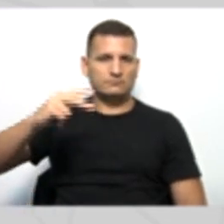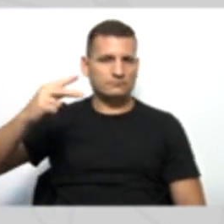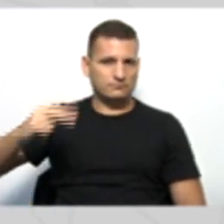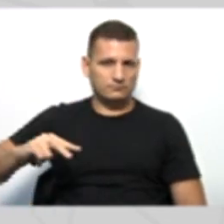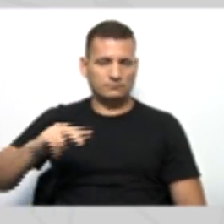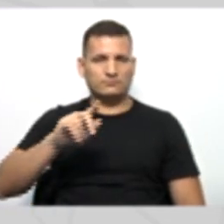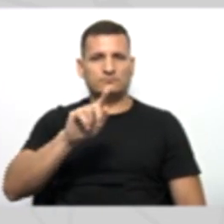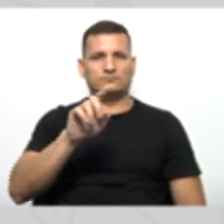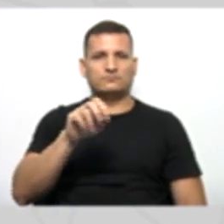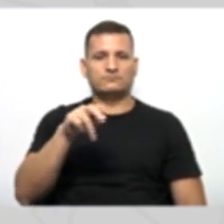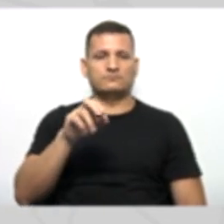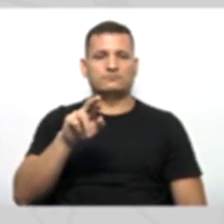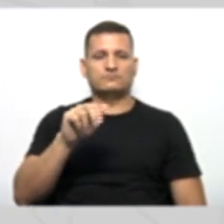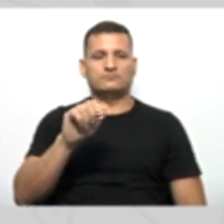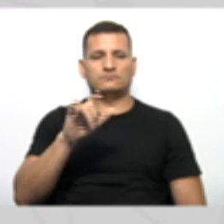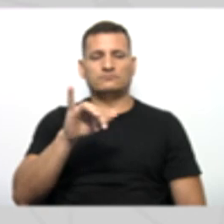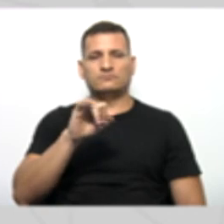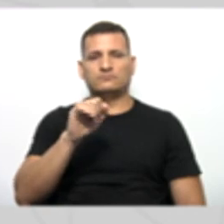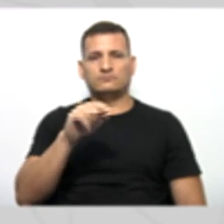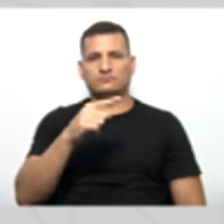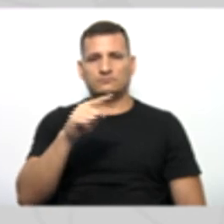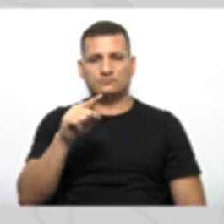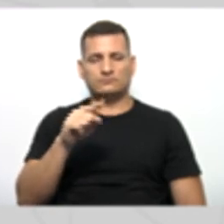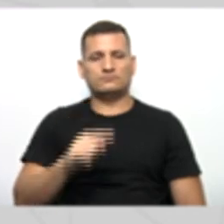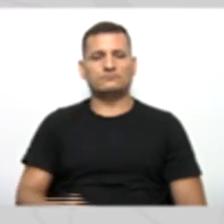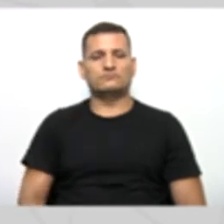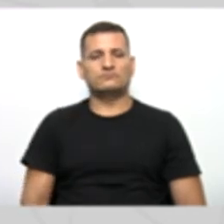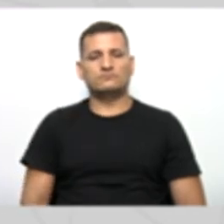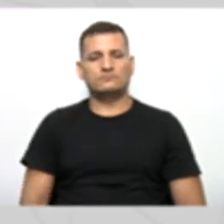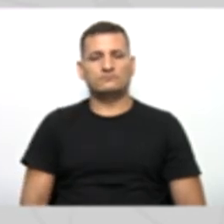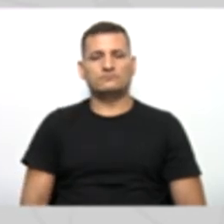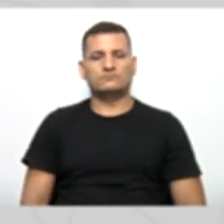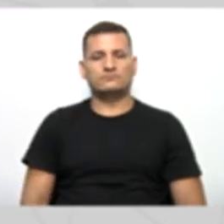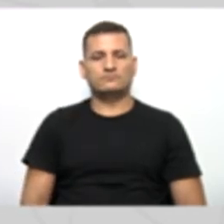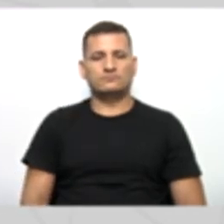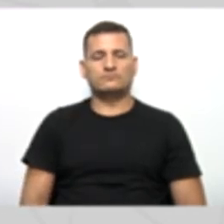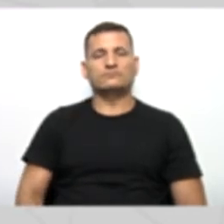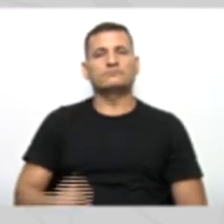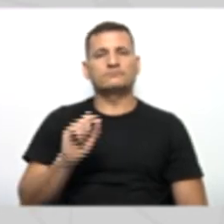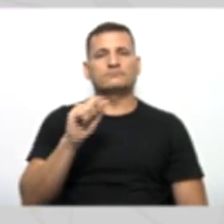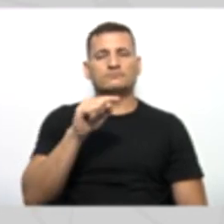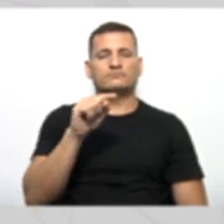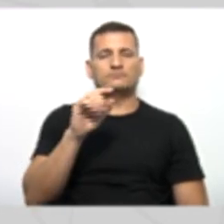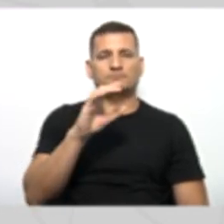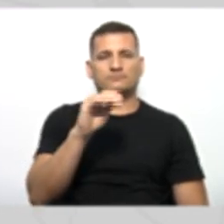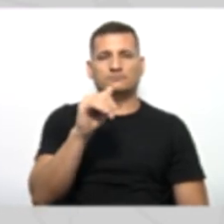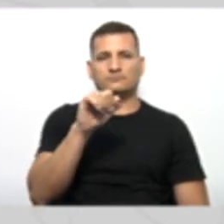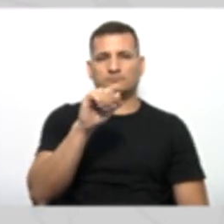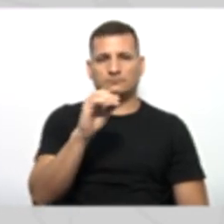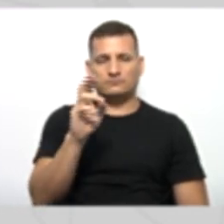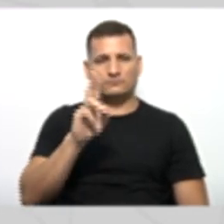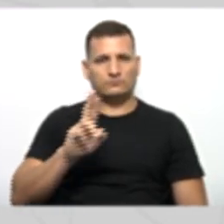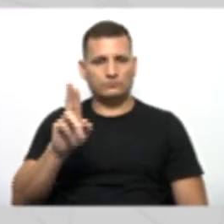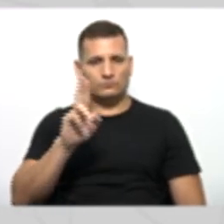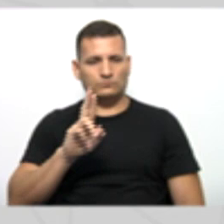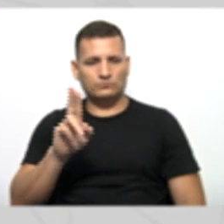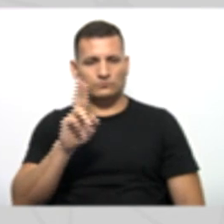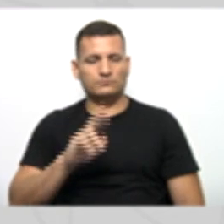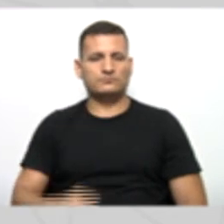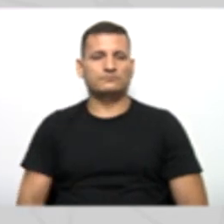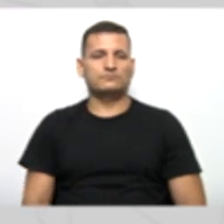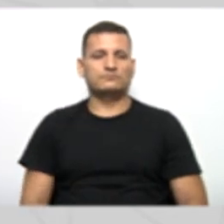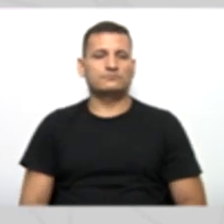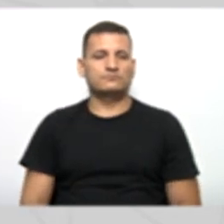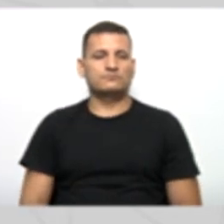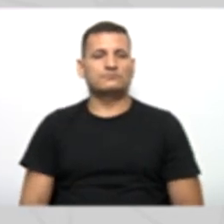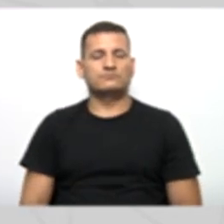generalização, ok? Continuando aí, ó, a figura abaixo representa um diagrama de... Gente, ó, é um